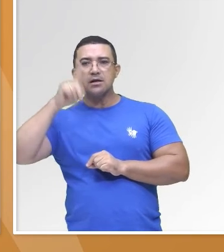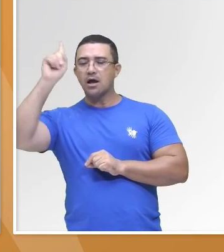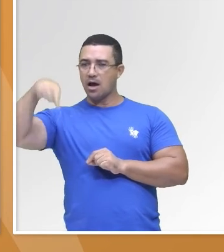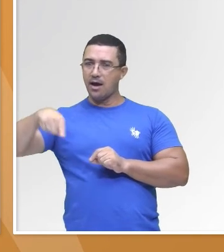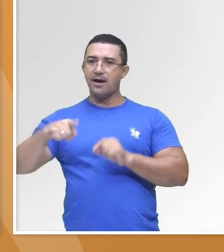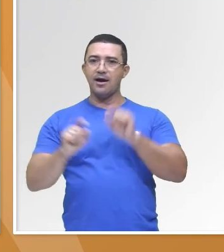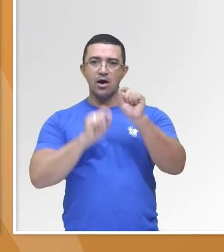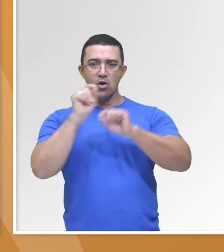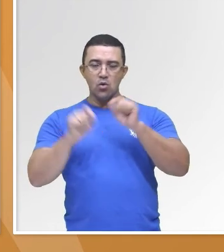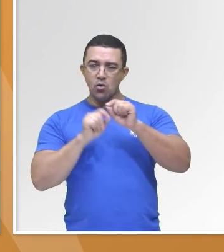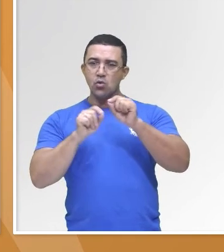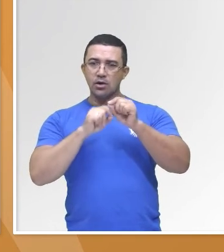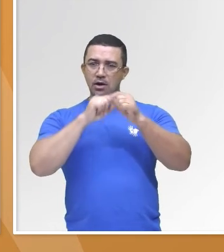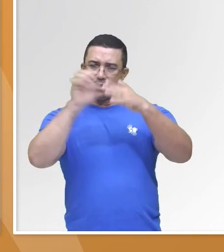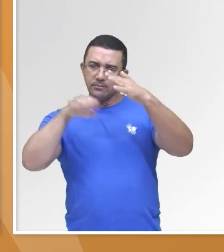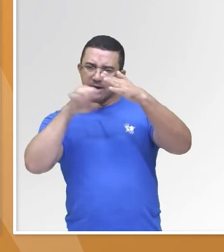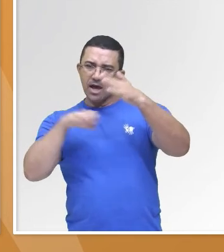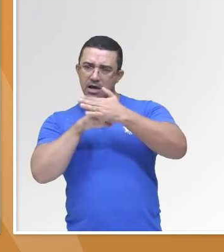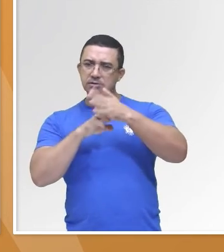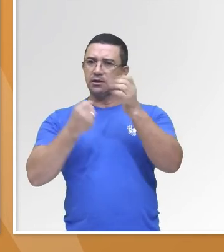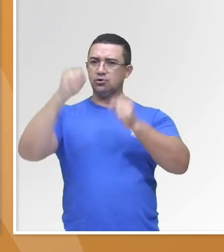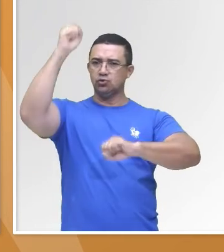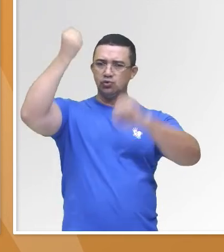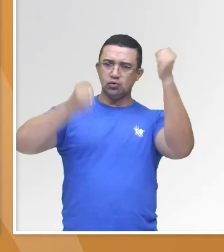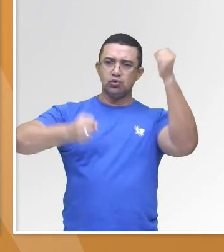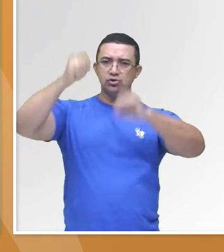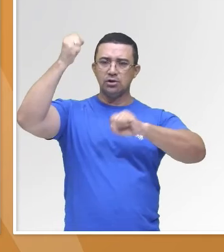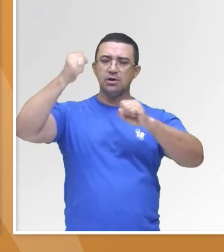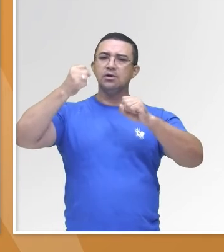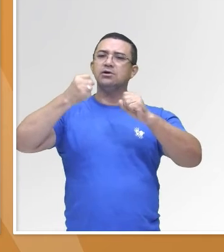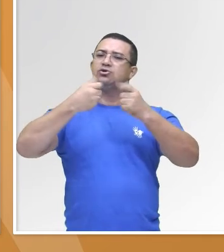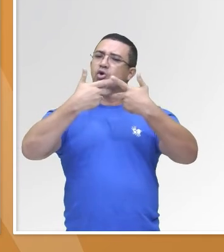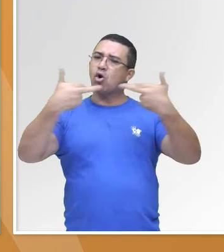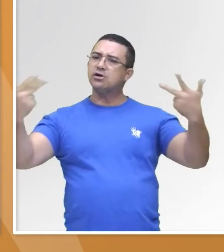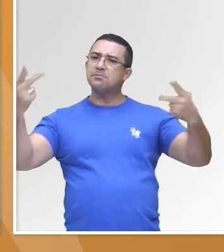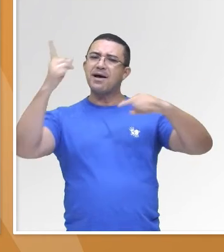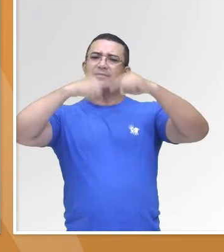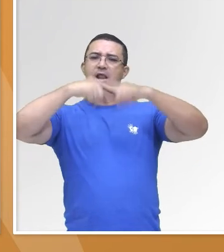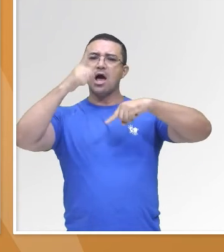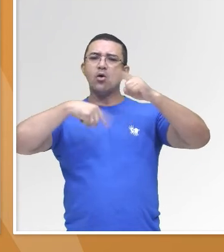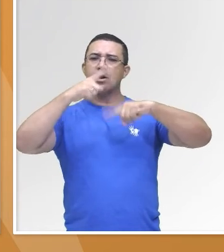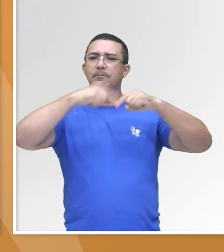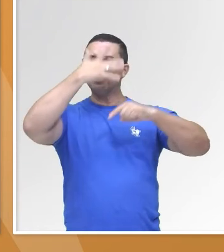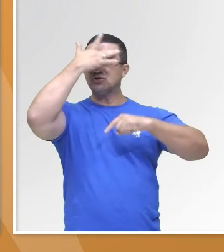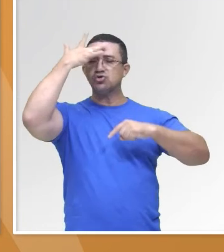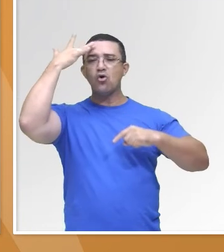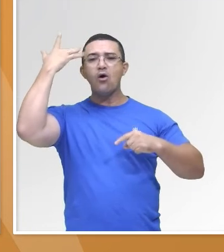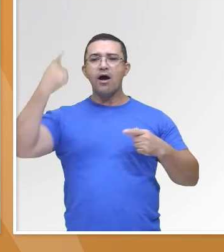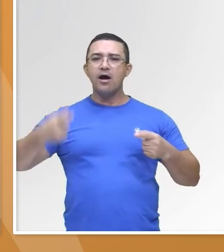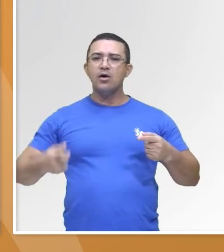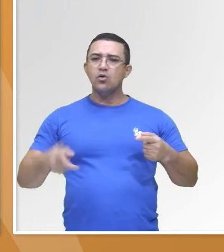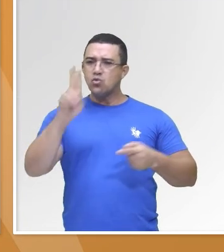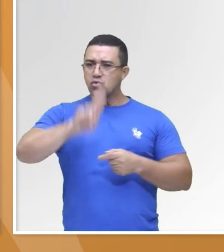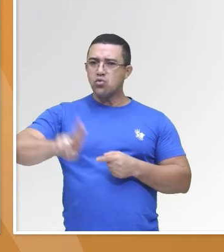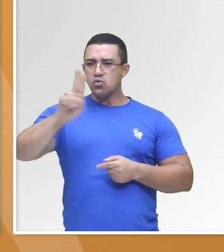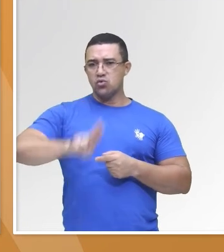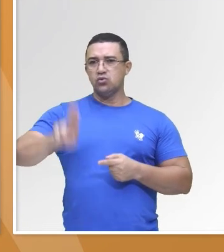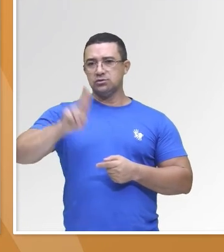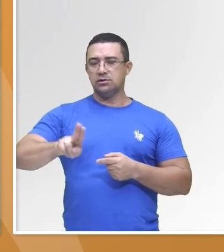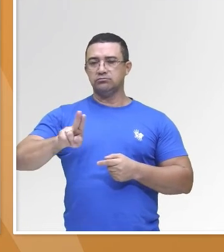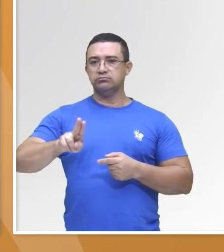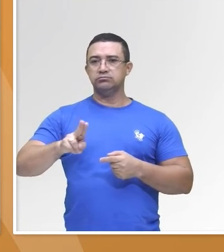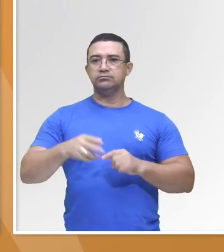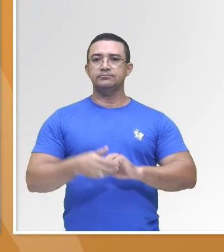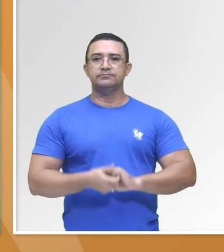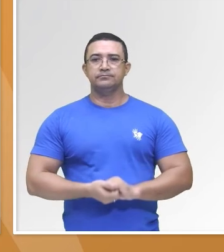de bens de consumo. Tanto as bens de consumo duráveis, né, quanto as não duráveis